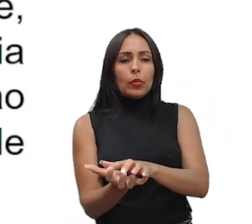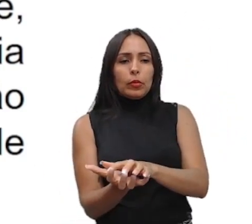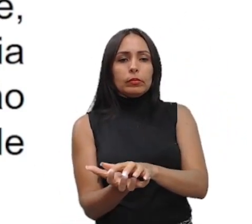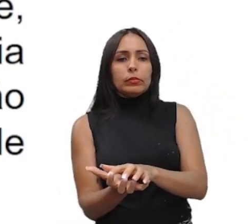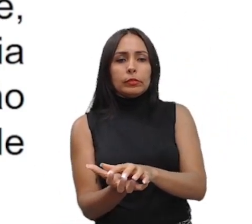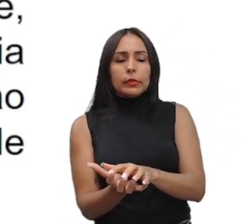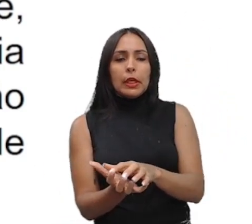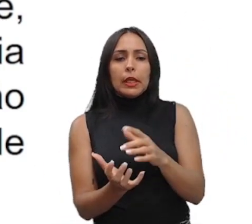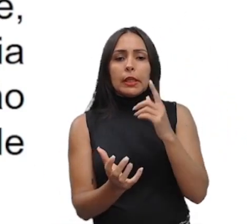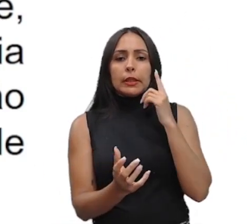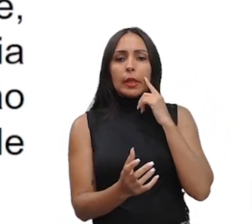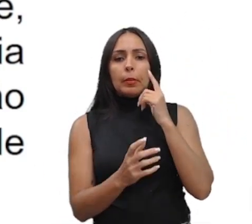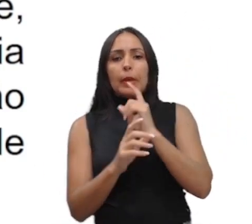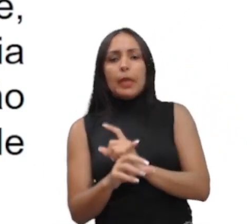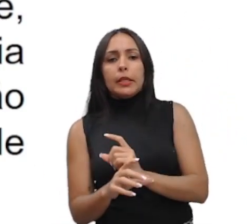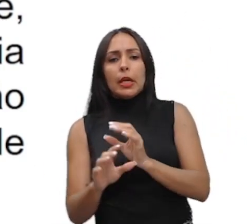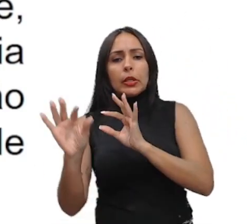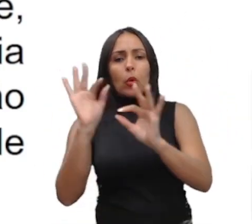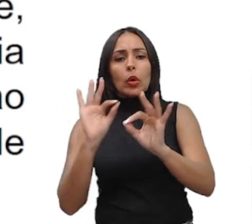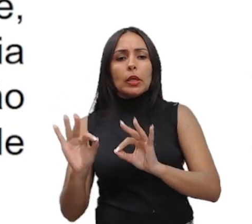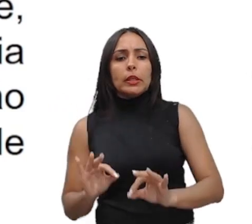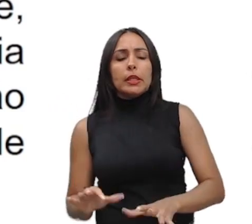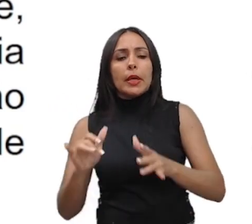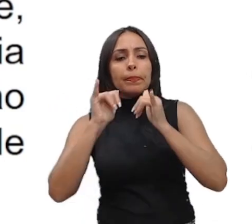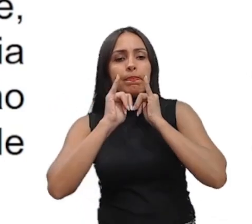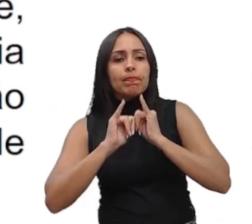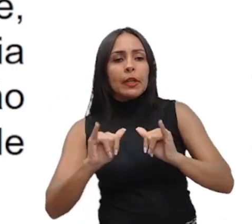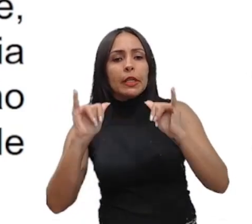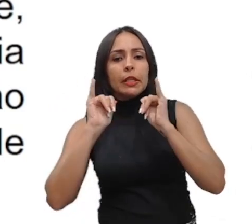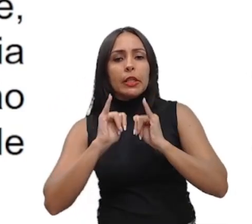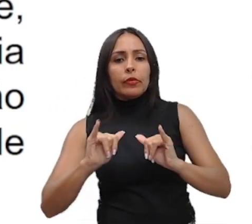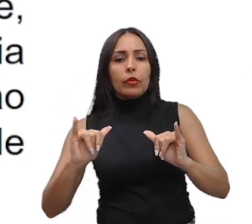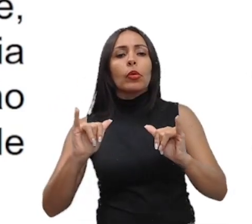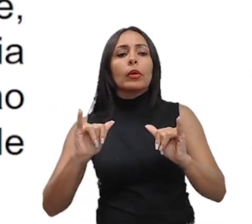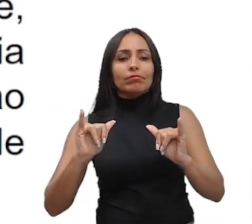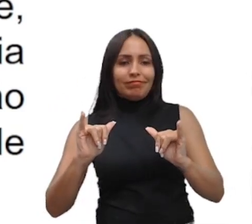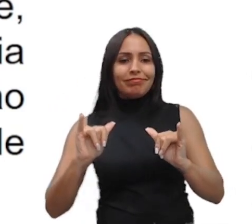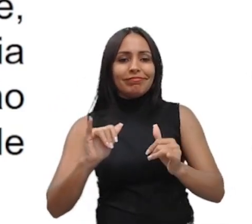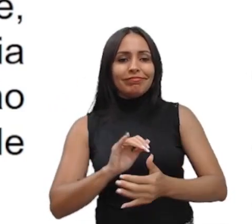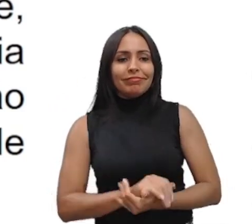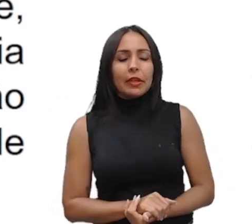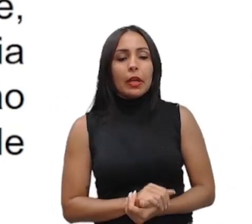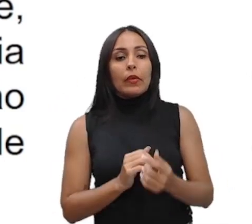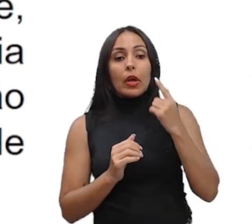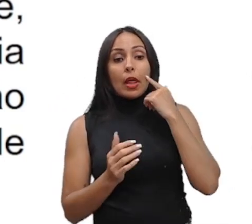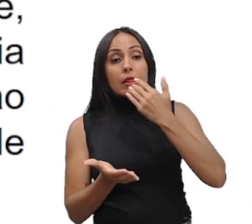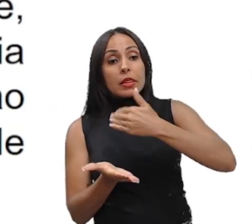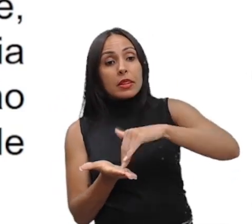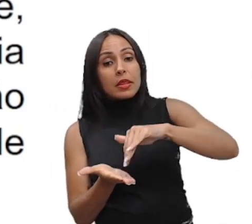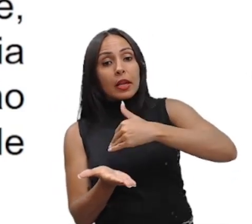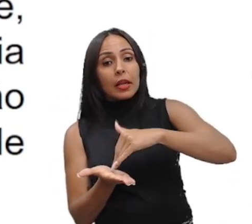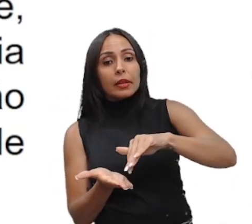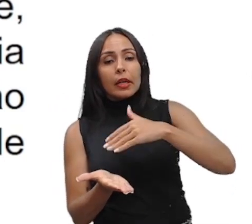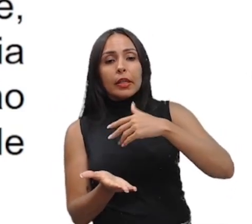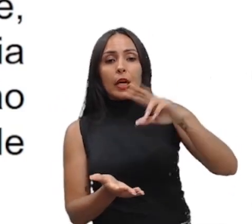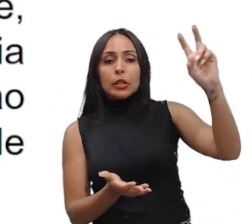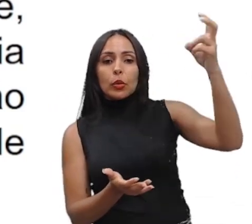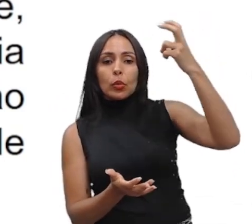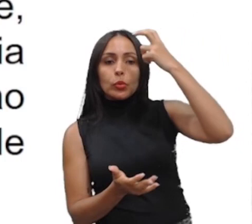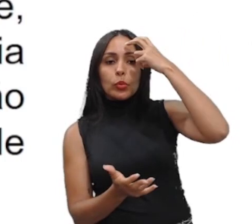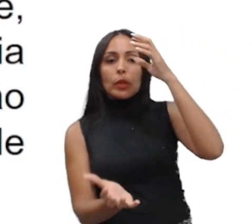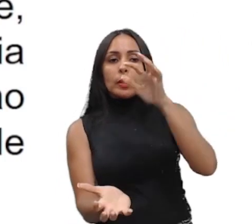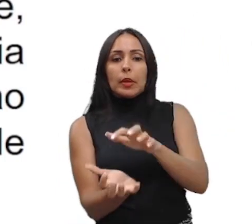PE, um portal que reúne, organiza e divulga as ações da Secretaria de Cultura